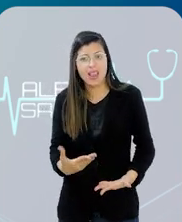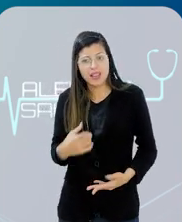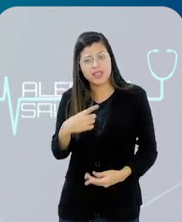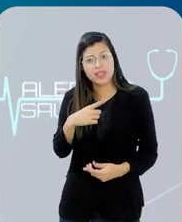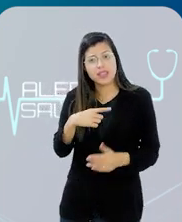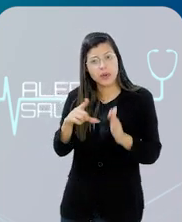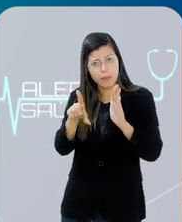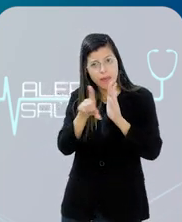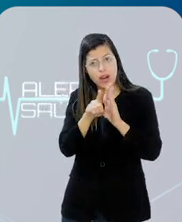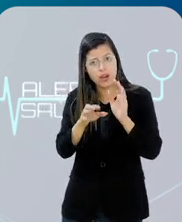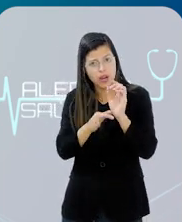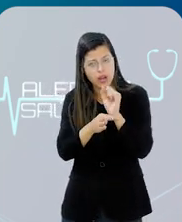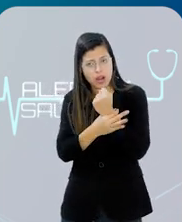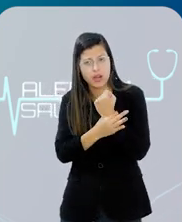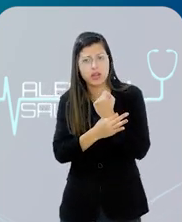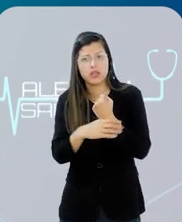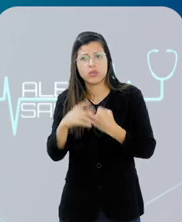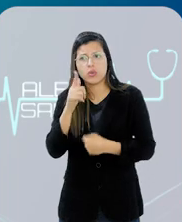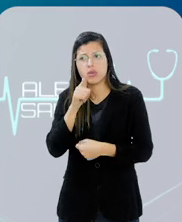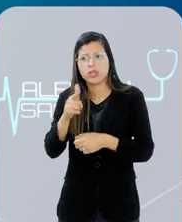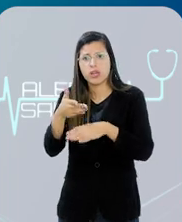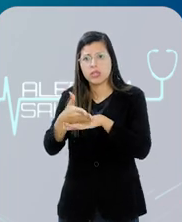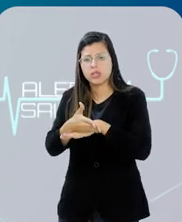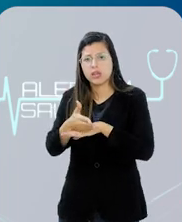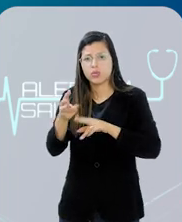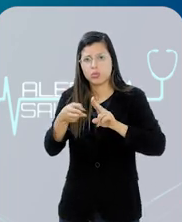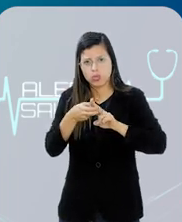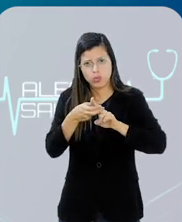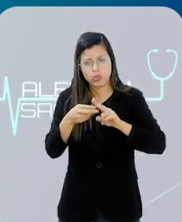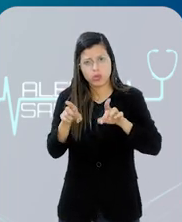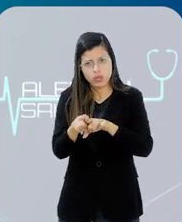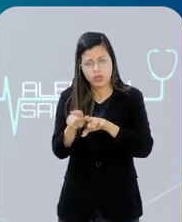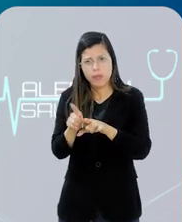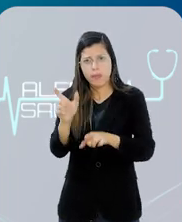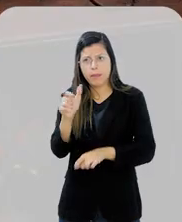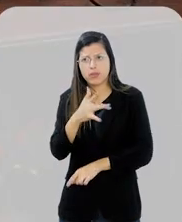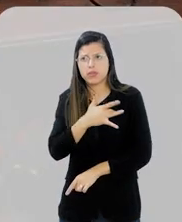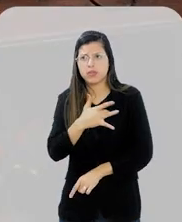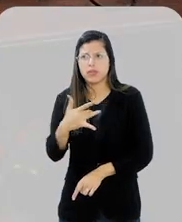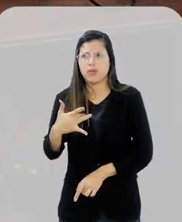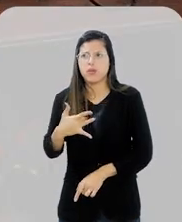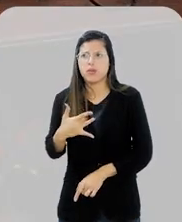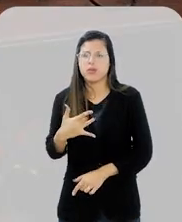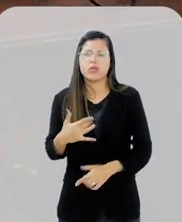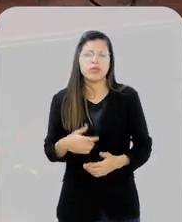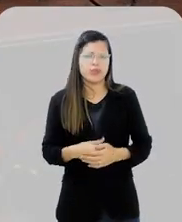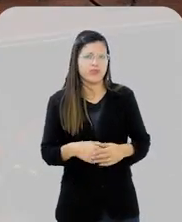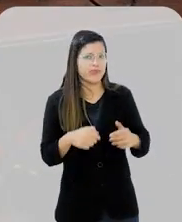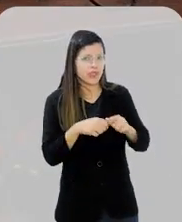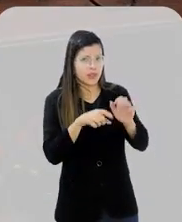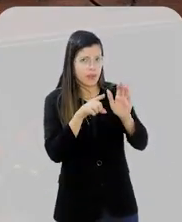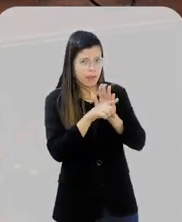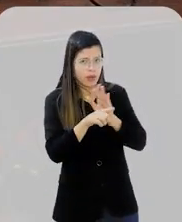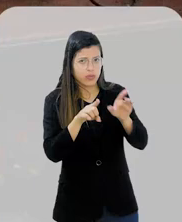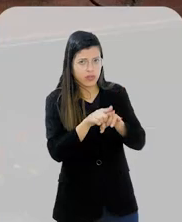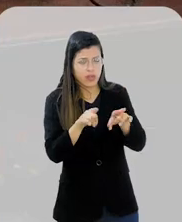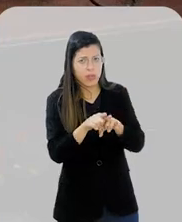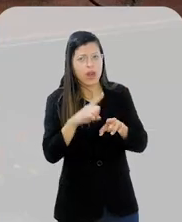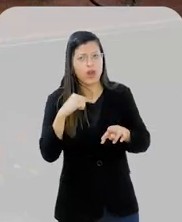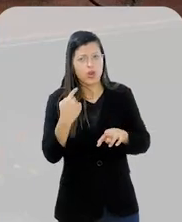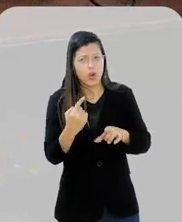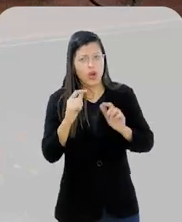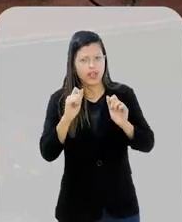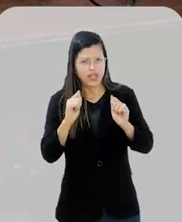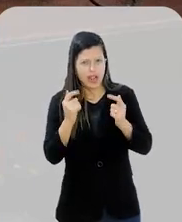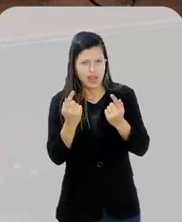tardia, para poder ter acesso tanto no SUS como na saúde suplementar. Eu ia fazer essa pergunta também, doutor Marcelo. A Alerj, como uma